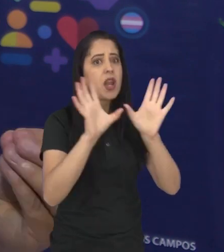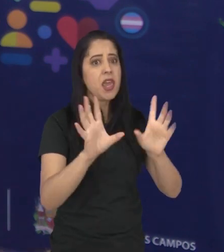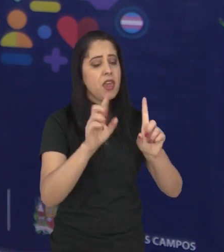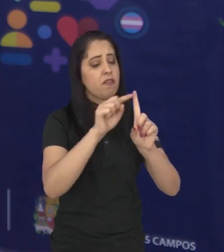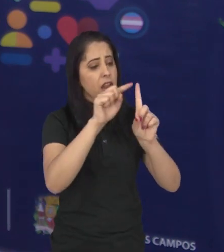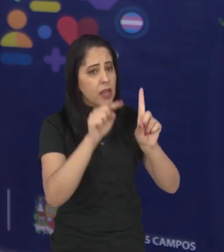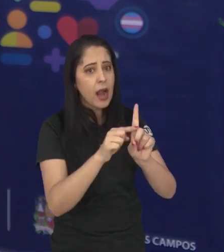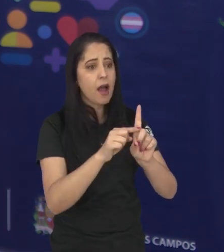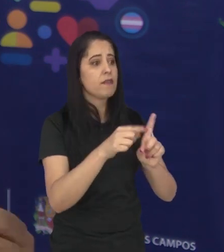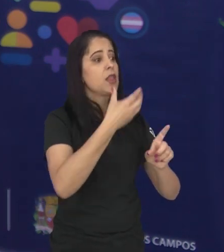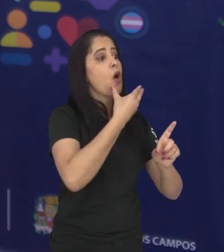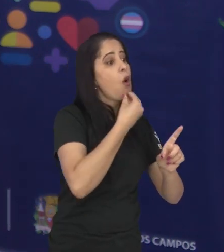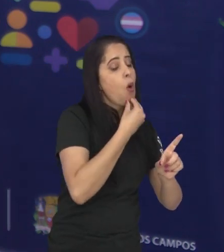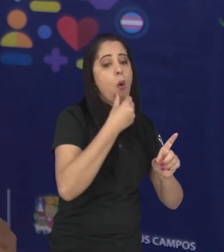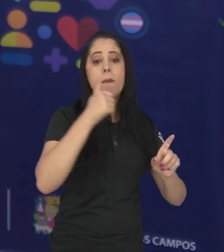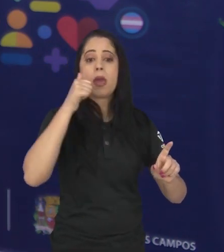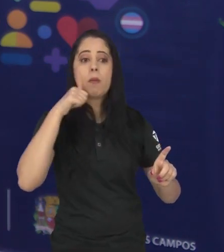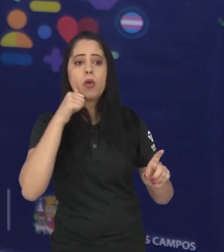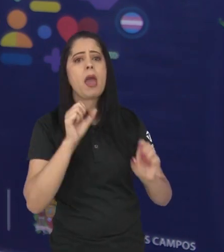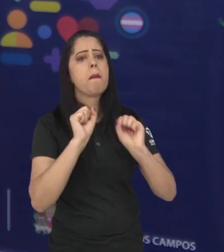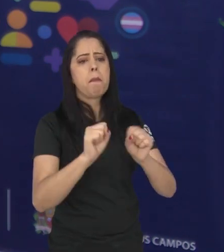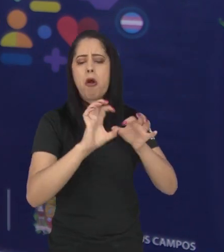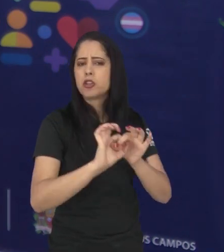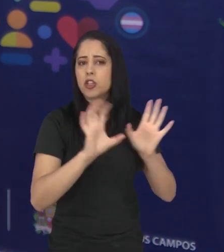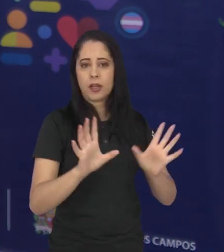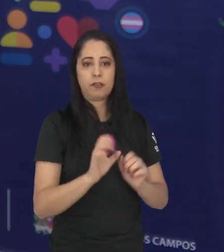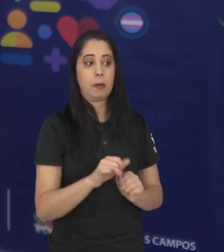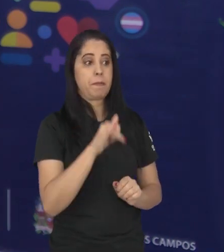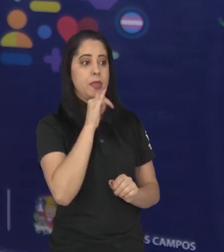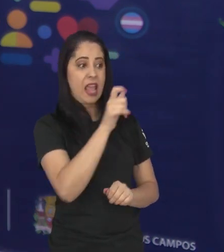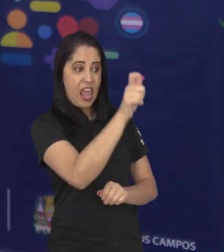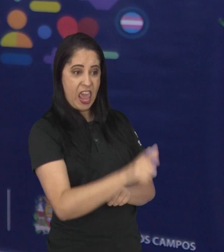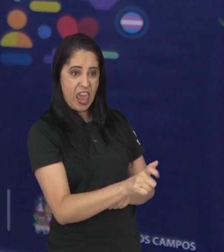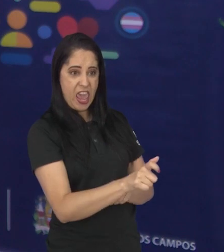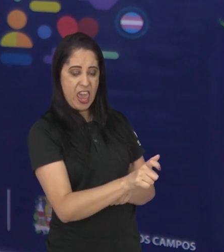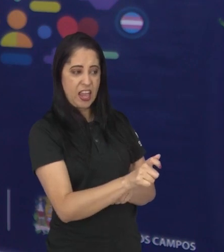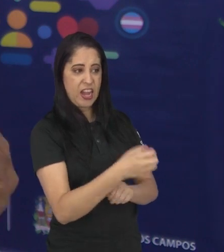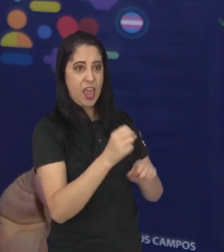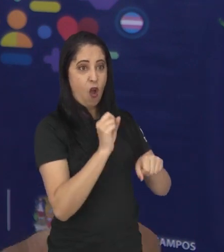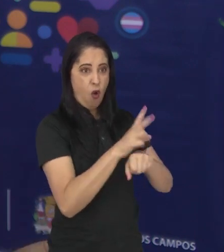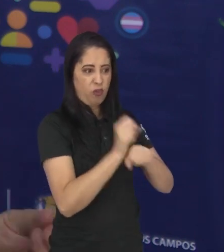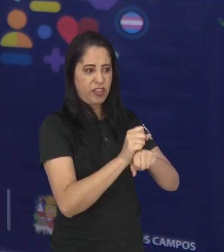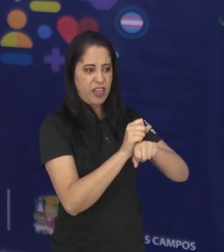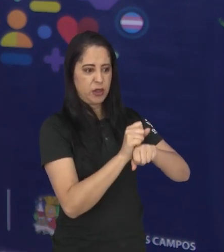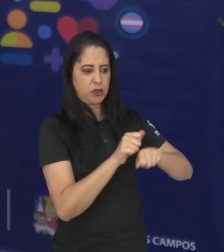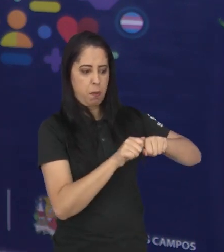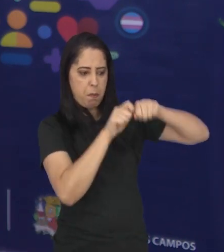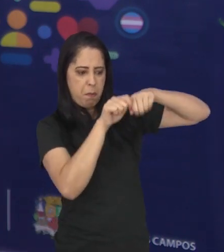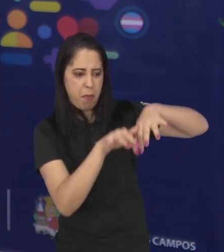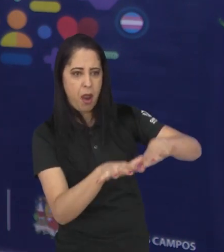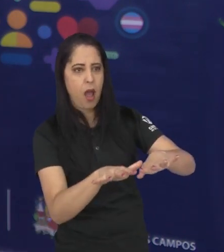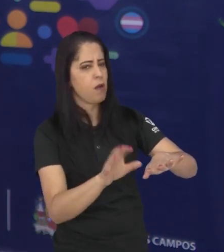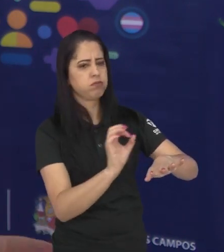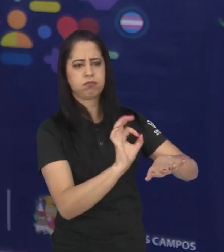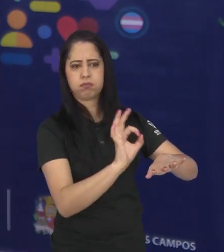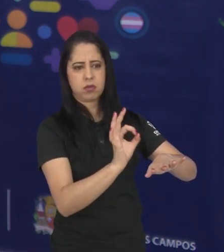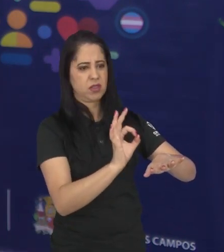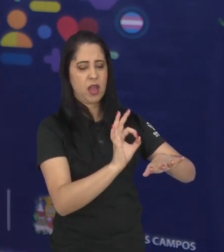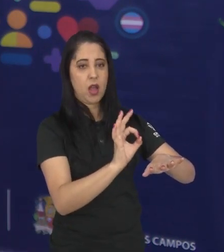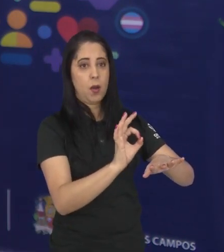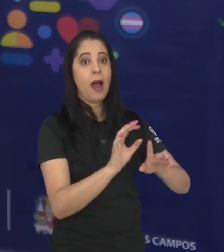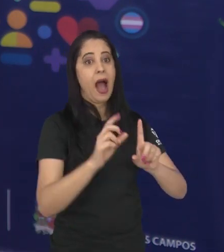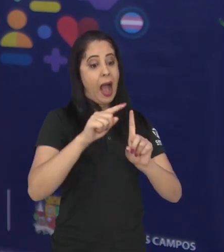pode ter filhos, seja mulher, seja homem. O homem com HIV não transmite o vírus para a criança, como muitas